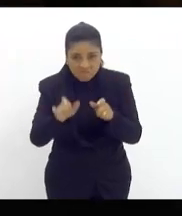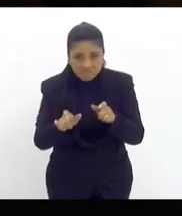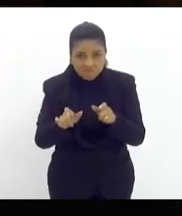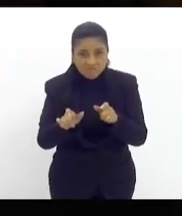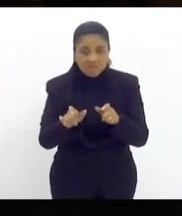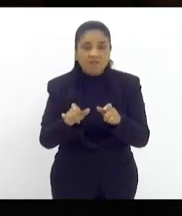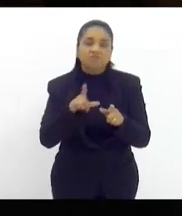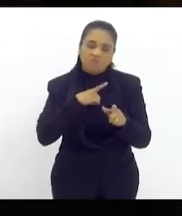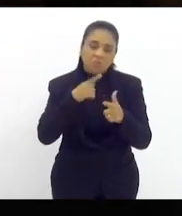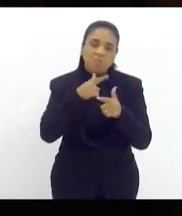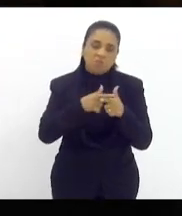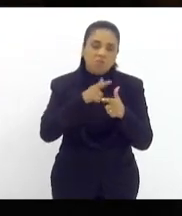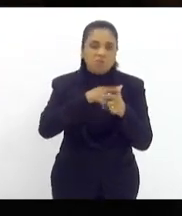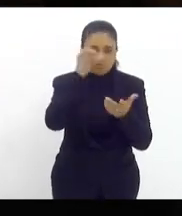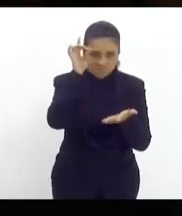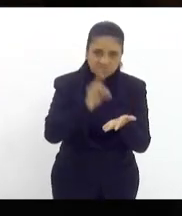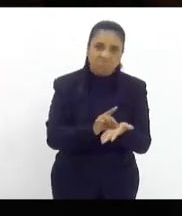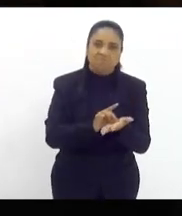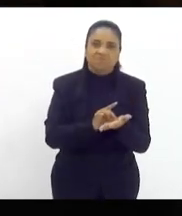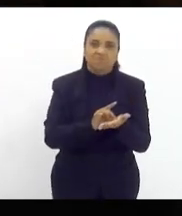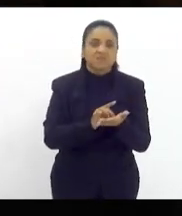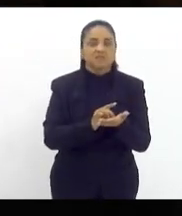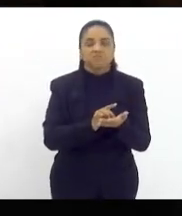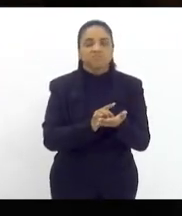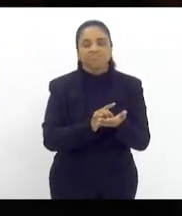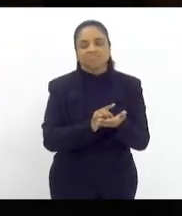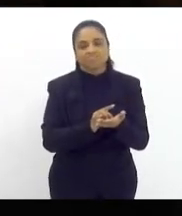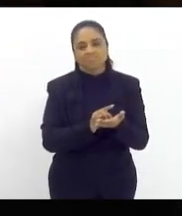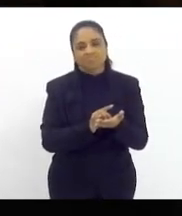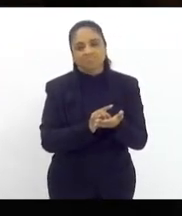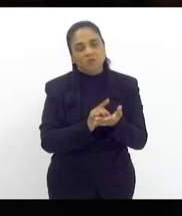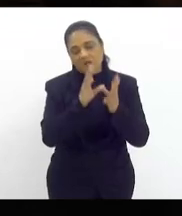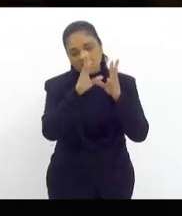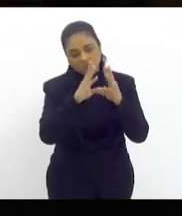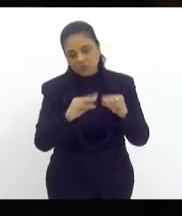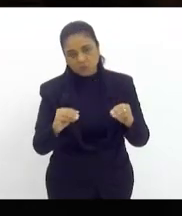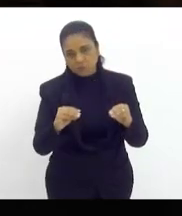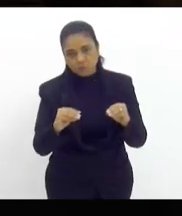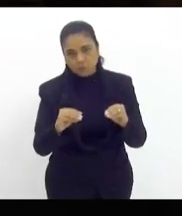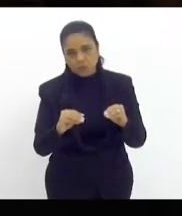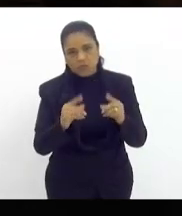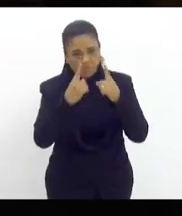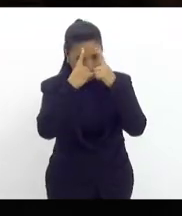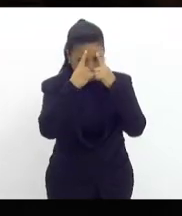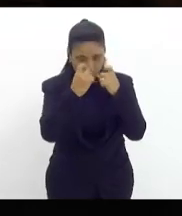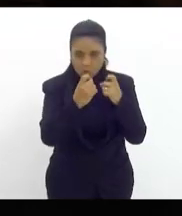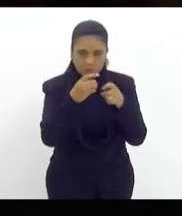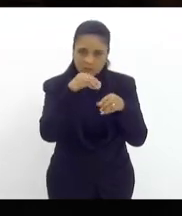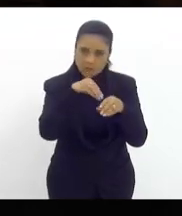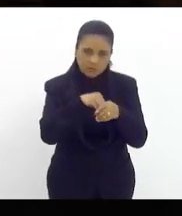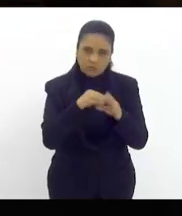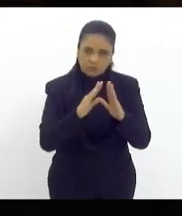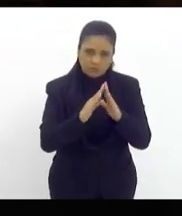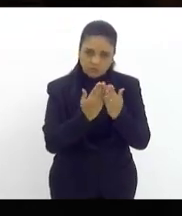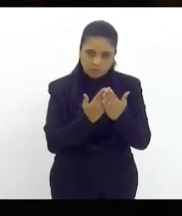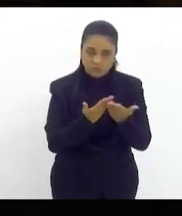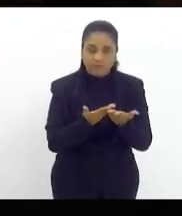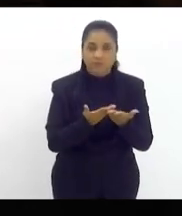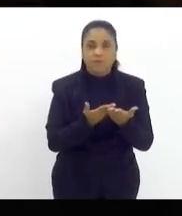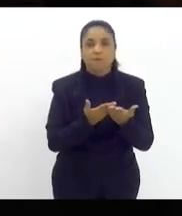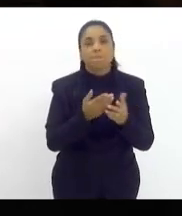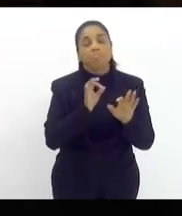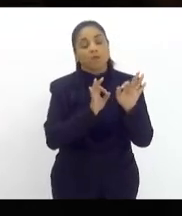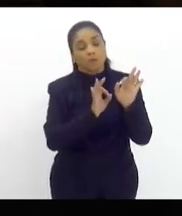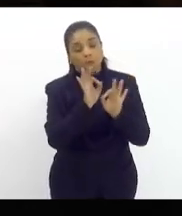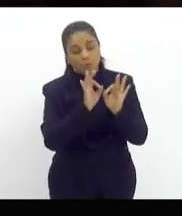problema concreto e isso não vai trazer e não vai eliminar a possibilidade de novas violências e aí o nosso